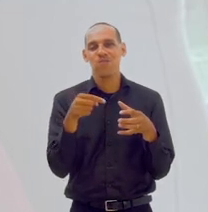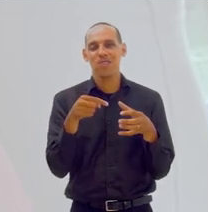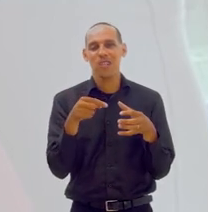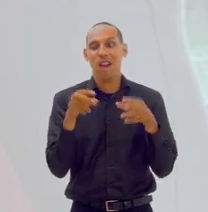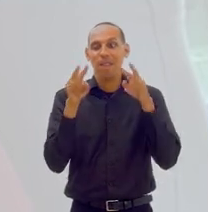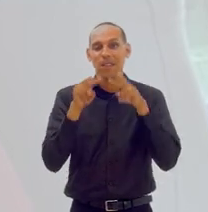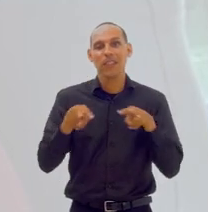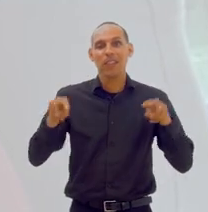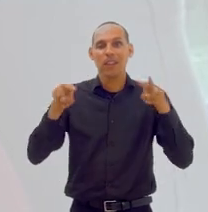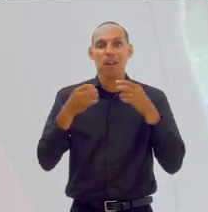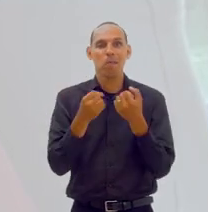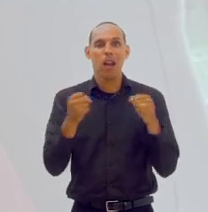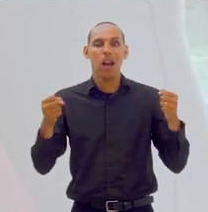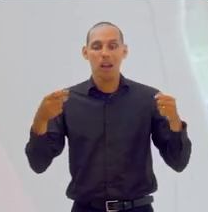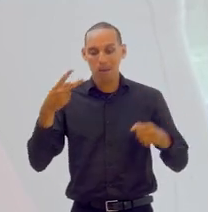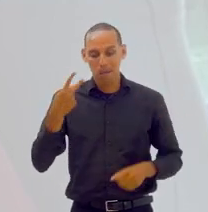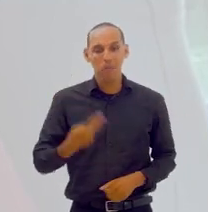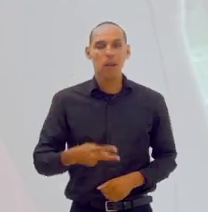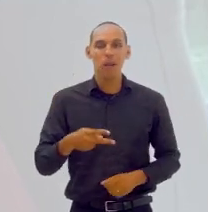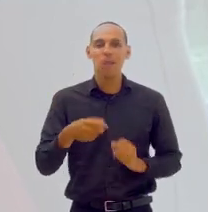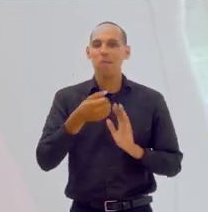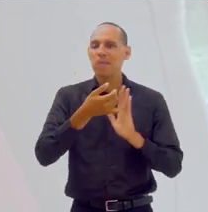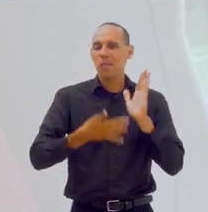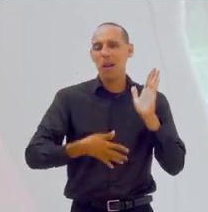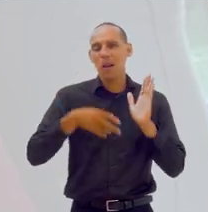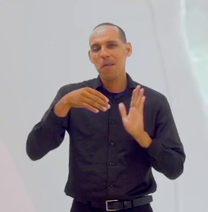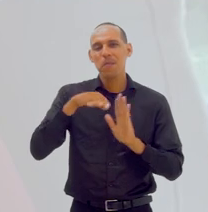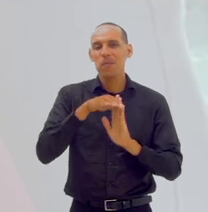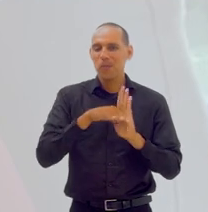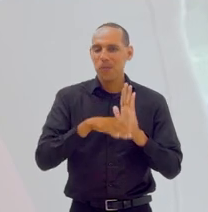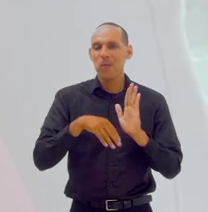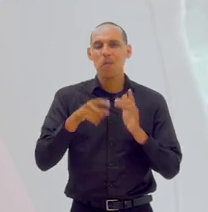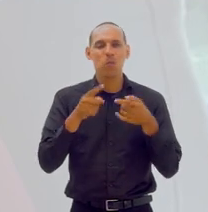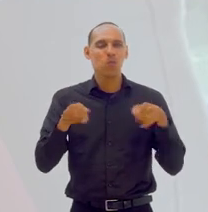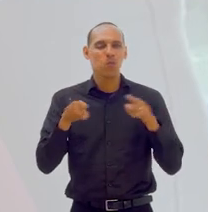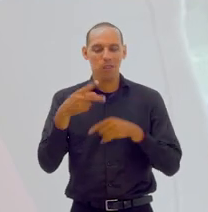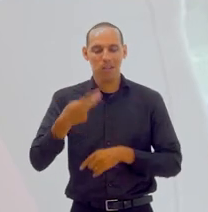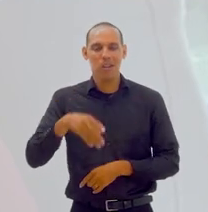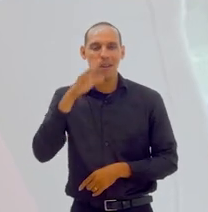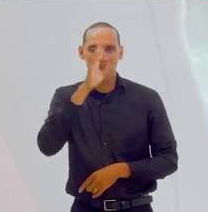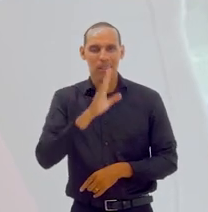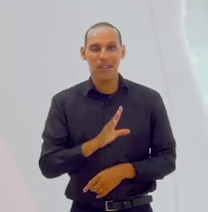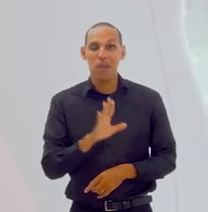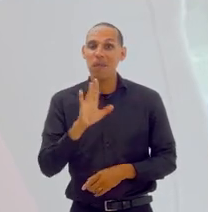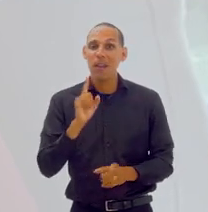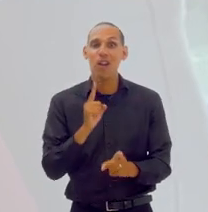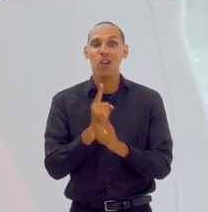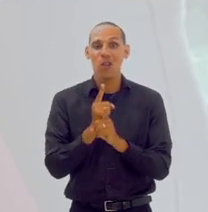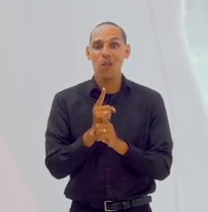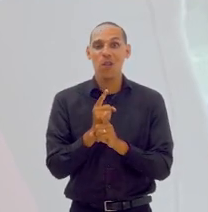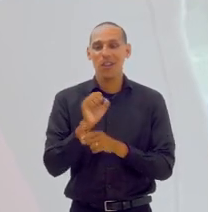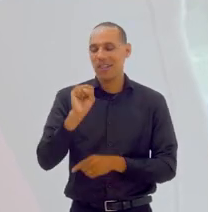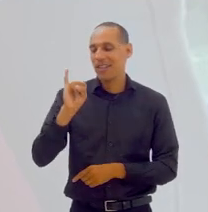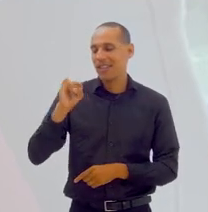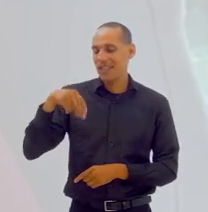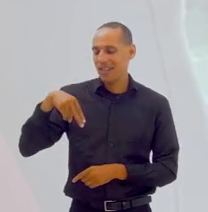mais ampla sobre o repertório brasileiro. E encontramos nas sinfonias